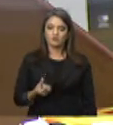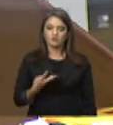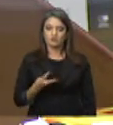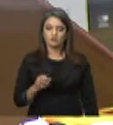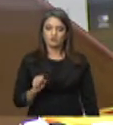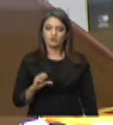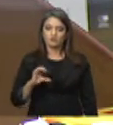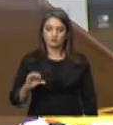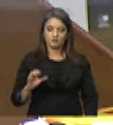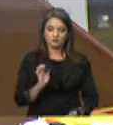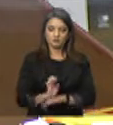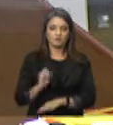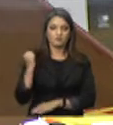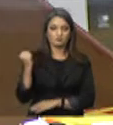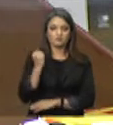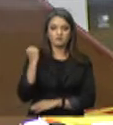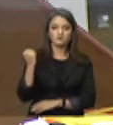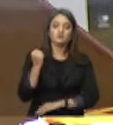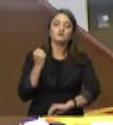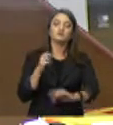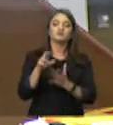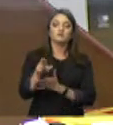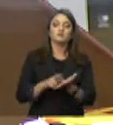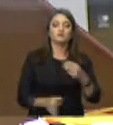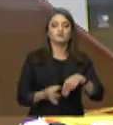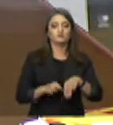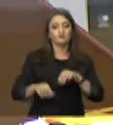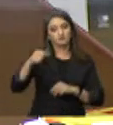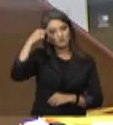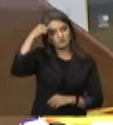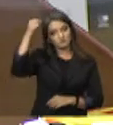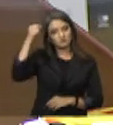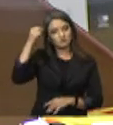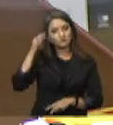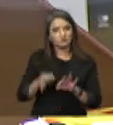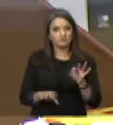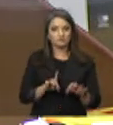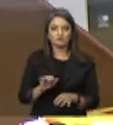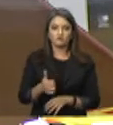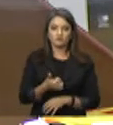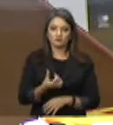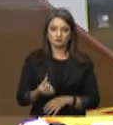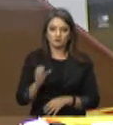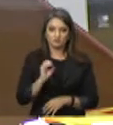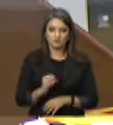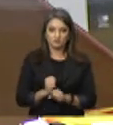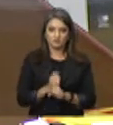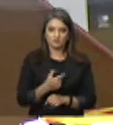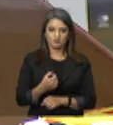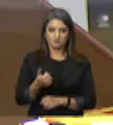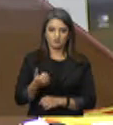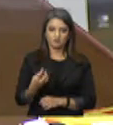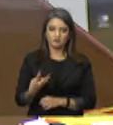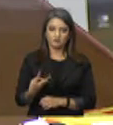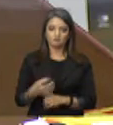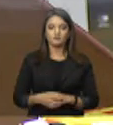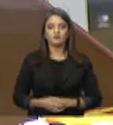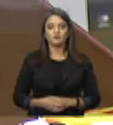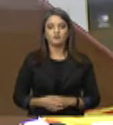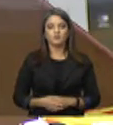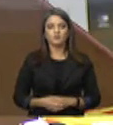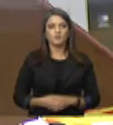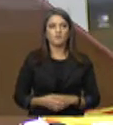489 Sergipe relatoria do Ministro Roberto Barroso julgado em 16 de outubro 2013 os direitos políticos